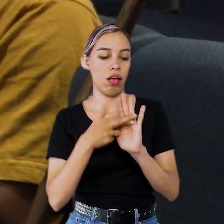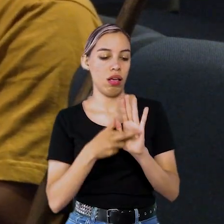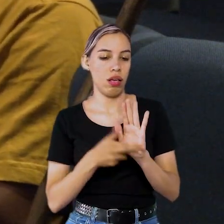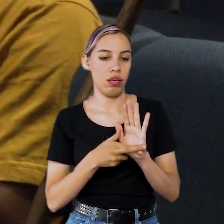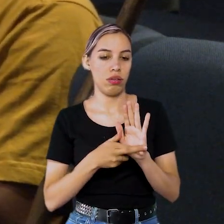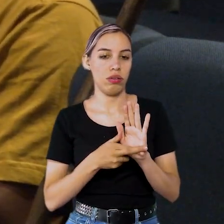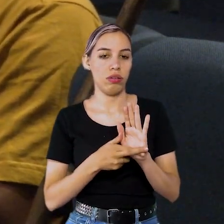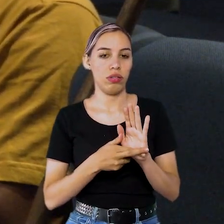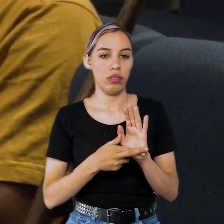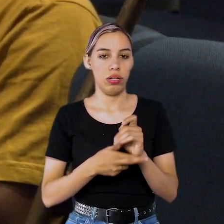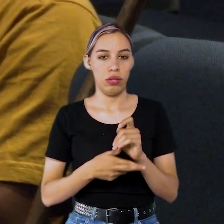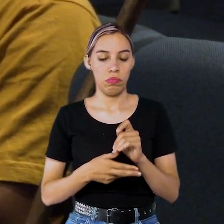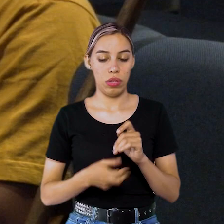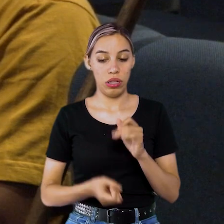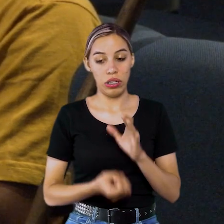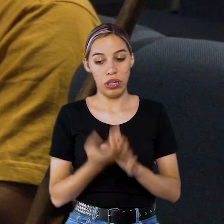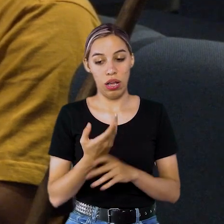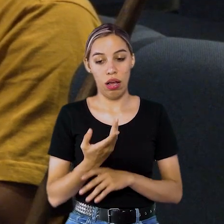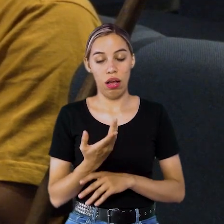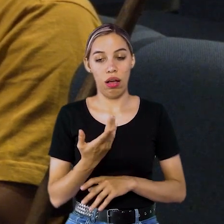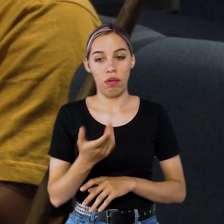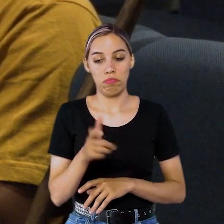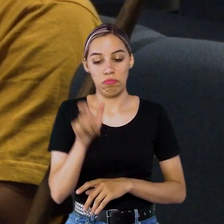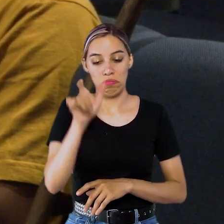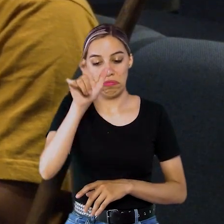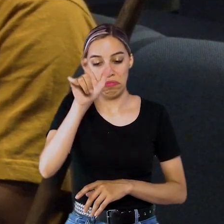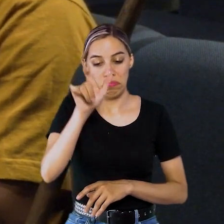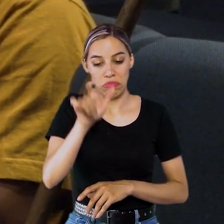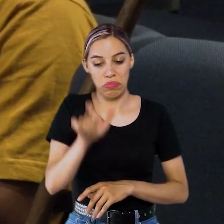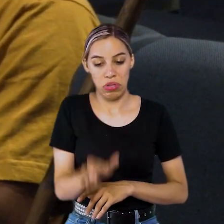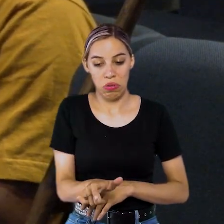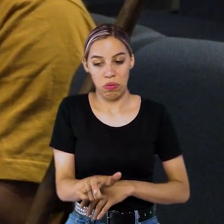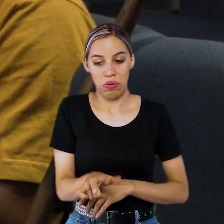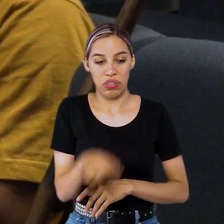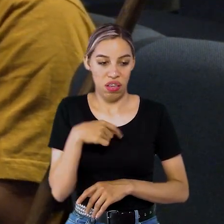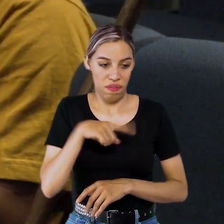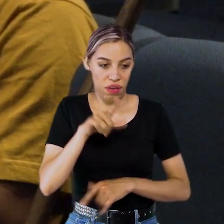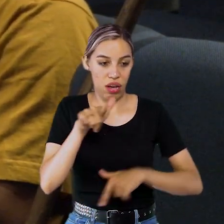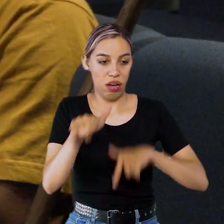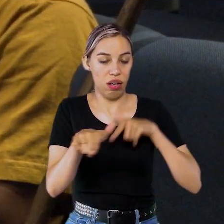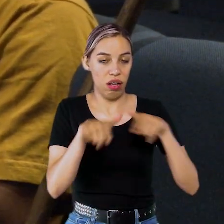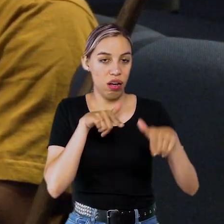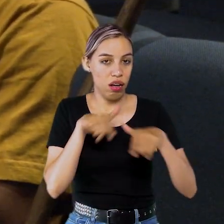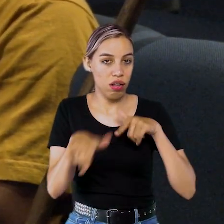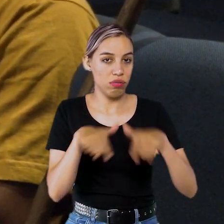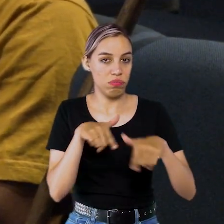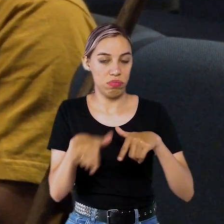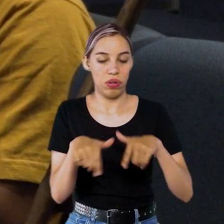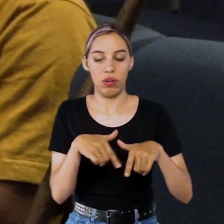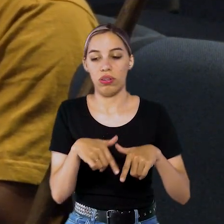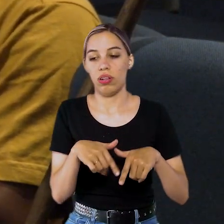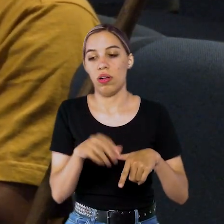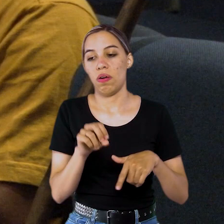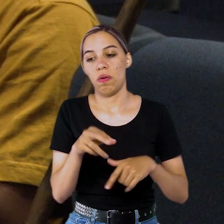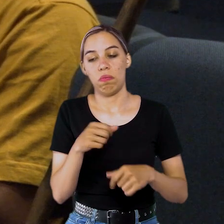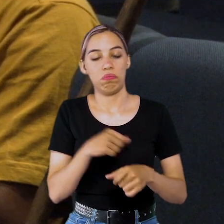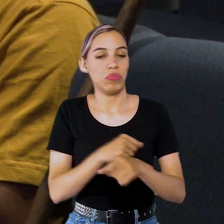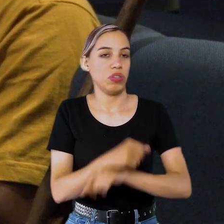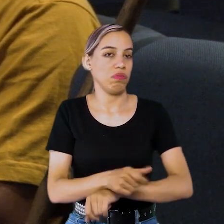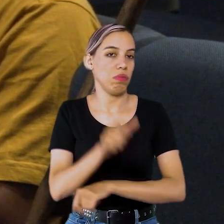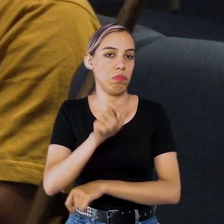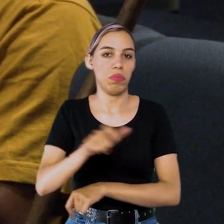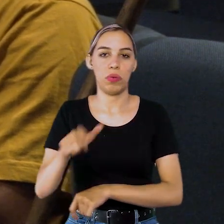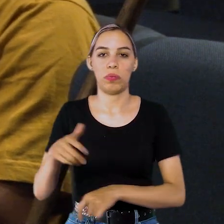você ser um produto do capitalismo, para você ser alguém que vai trabalhar para alguém ou que você vai escravizar